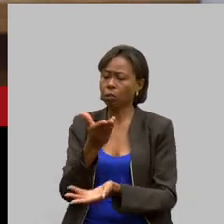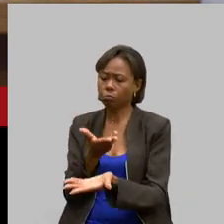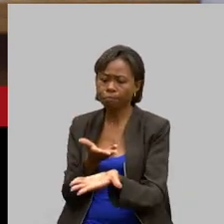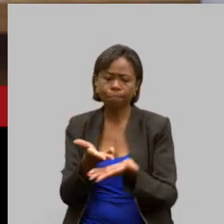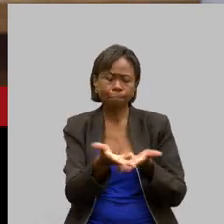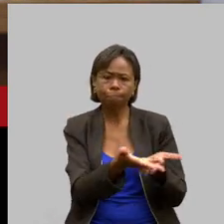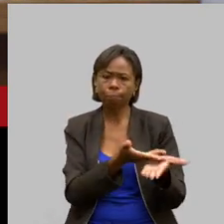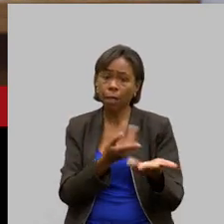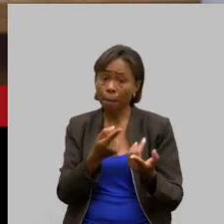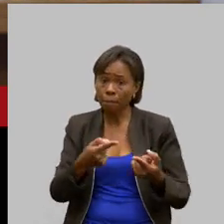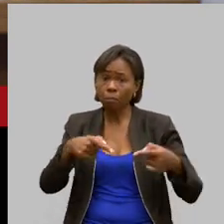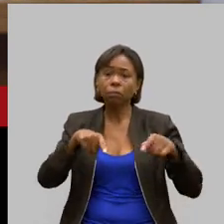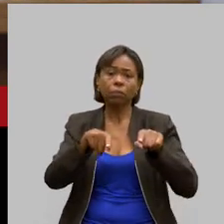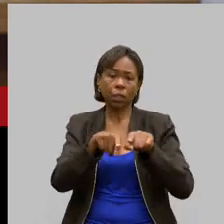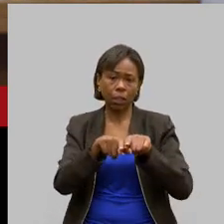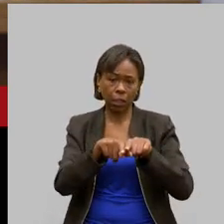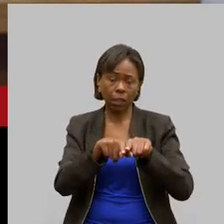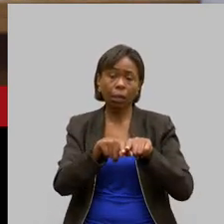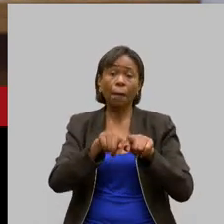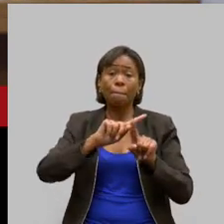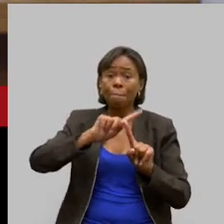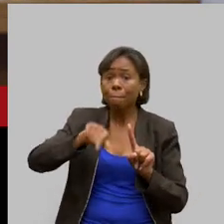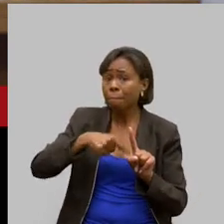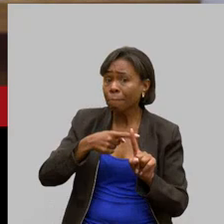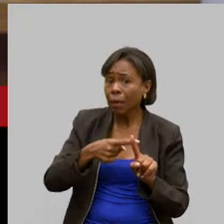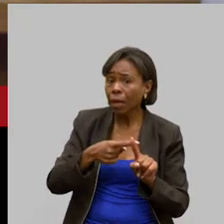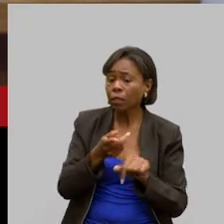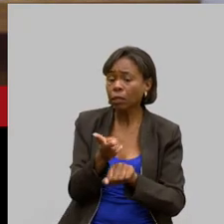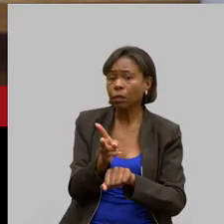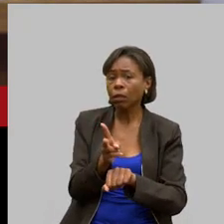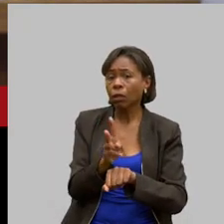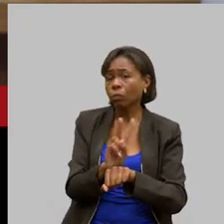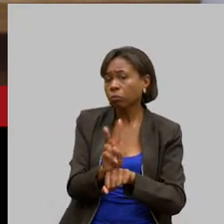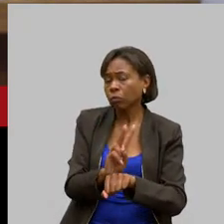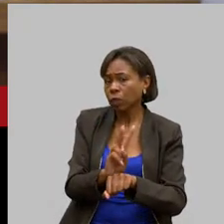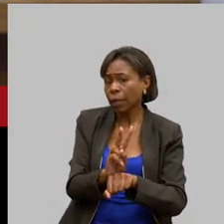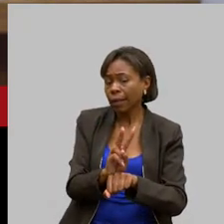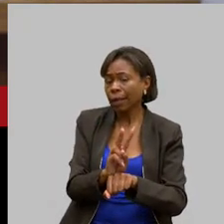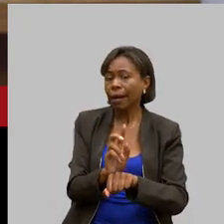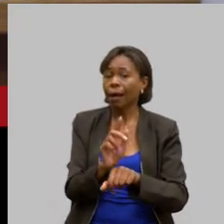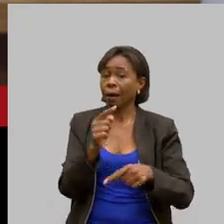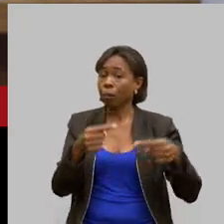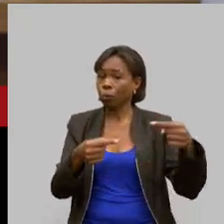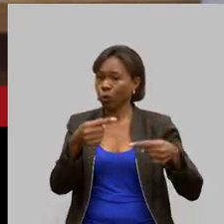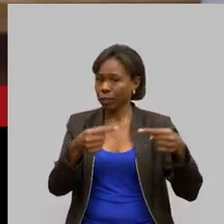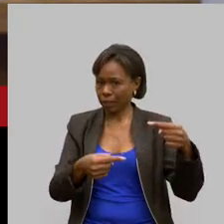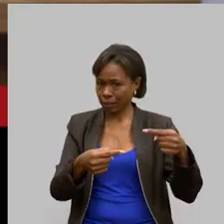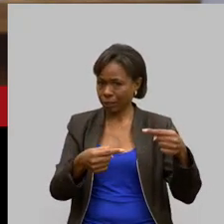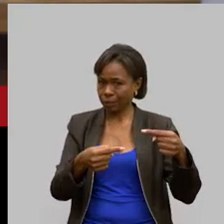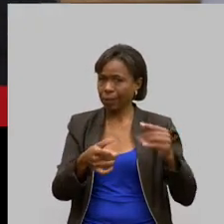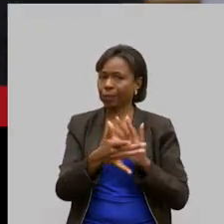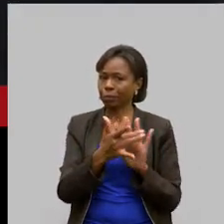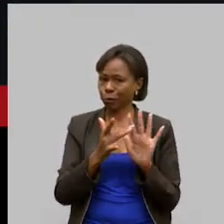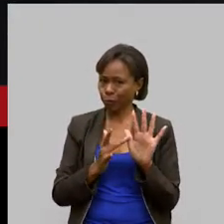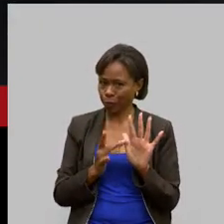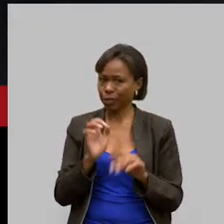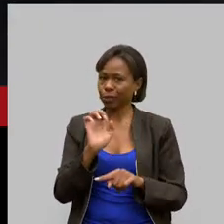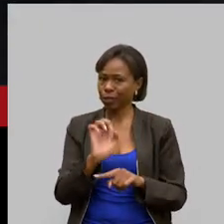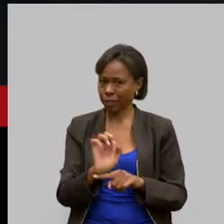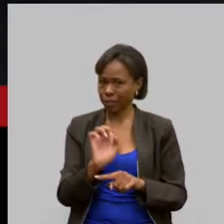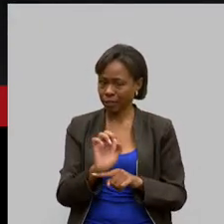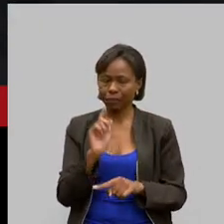parcerias e monitorar a implementação da política da pessoa com deficiência no estado e hoje nós temos